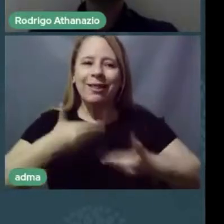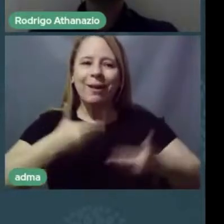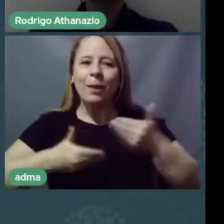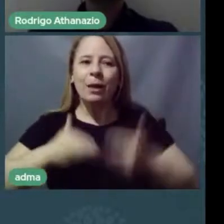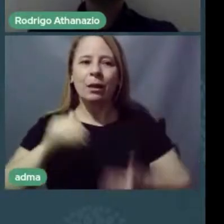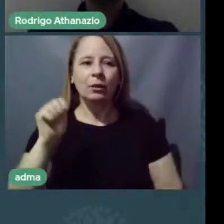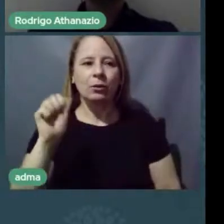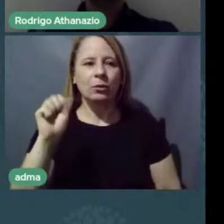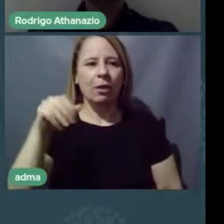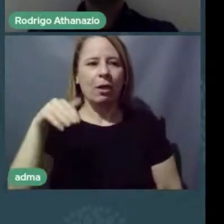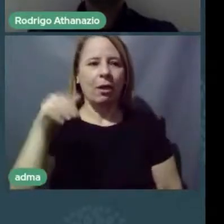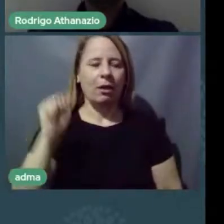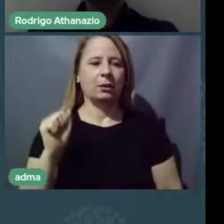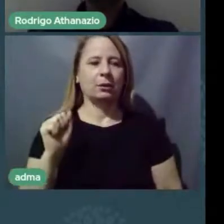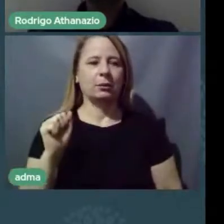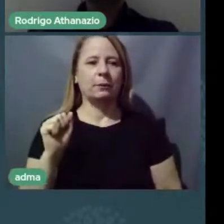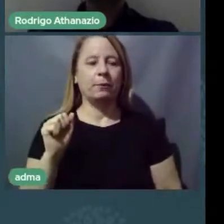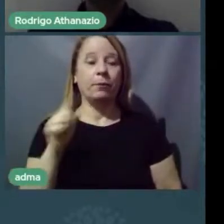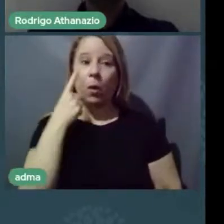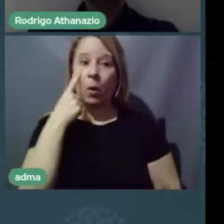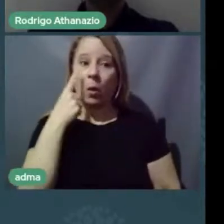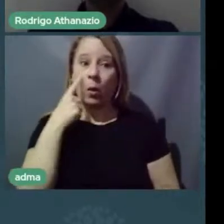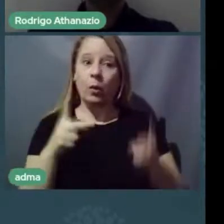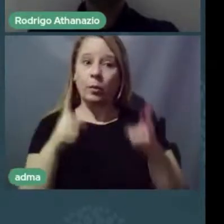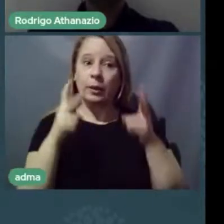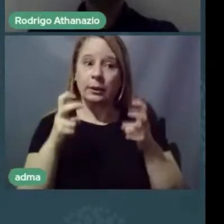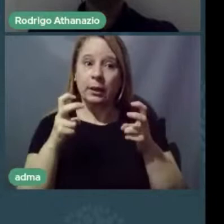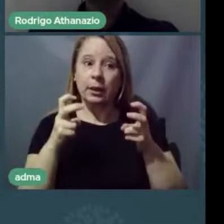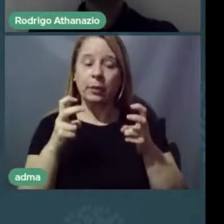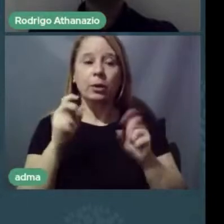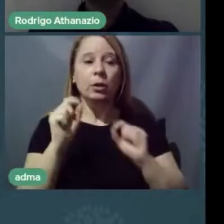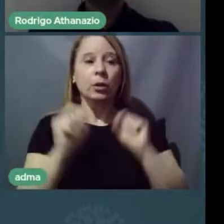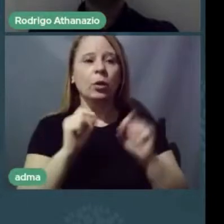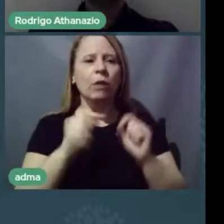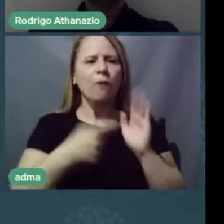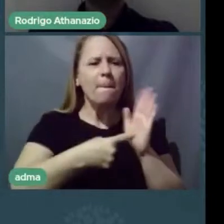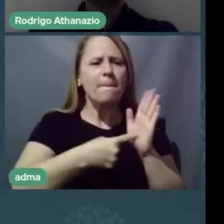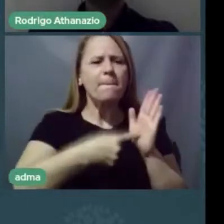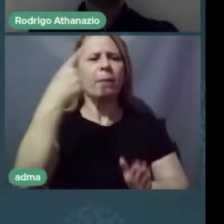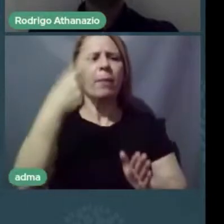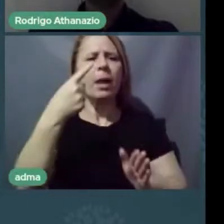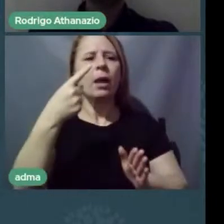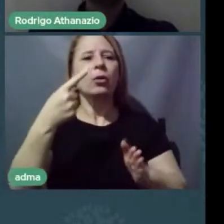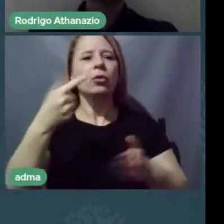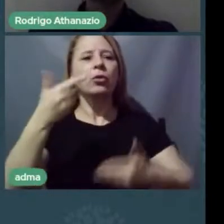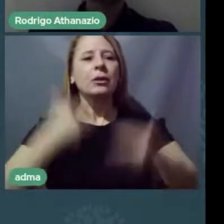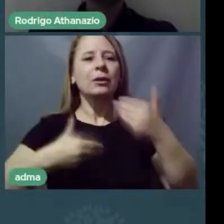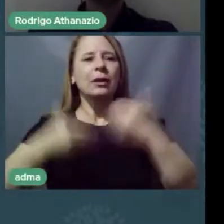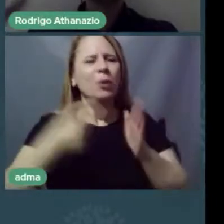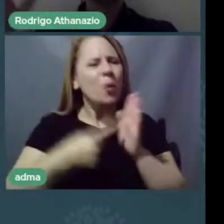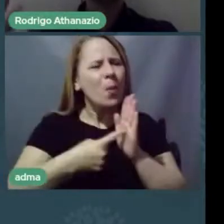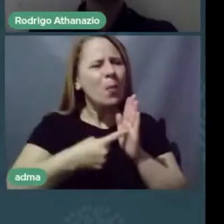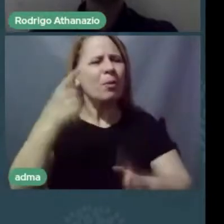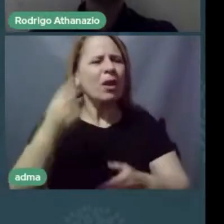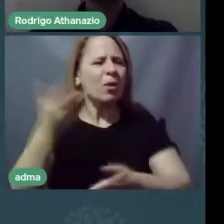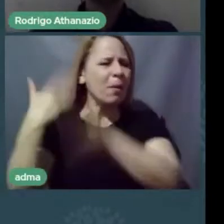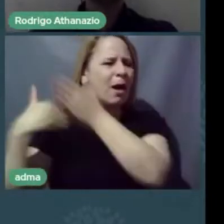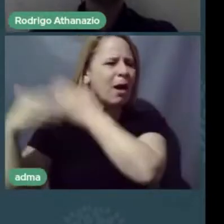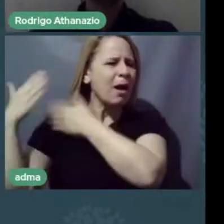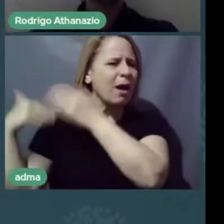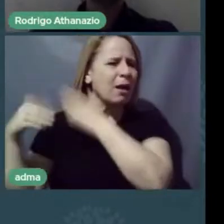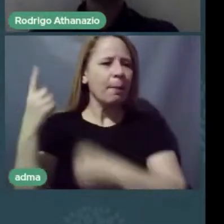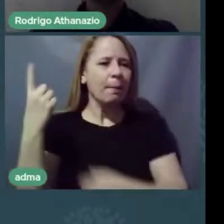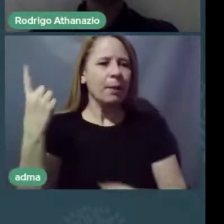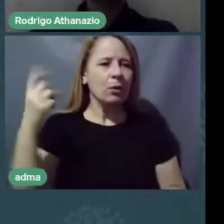Então, vejam, a bombinha, o salbutamol, ele foi o primeiro tratamento que foi descoberto para asma lá em